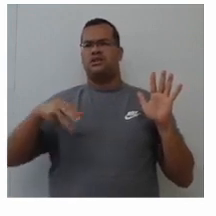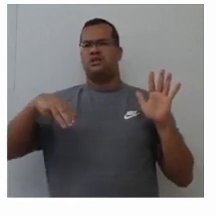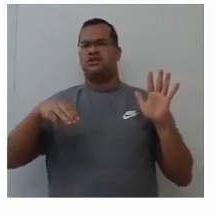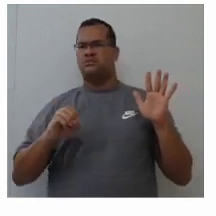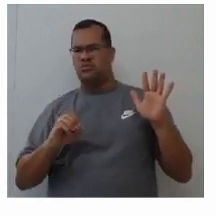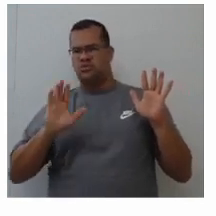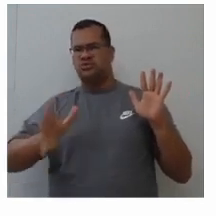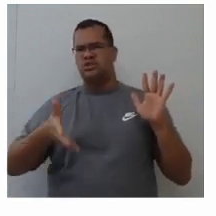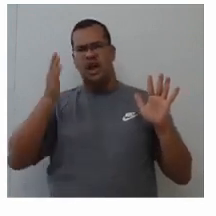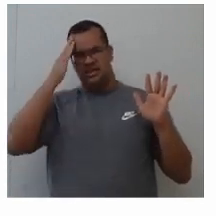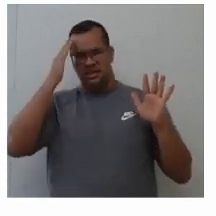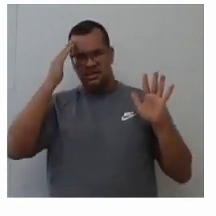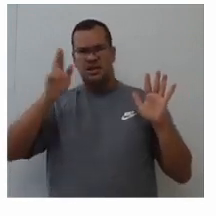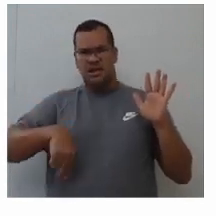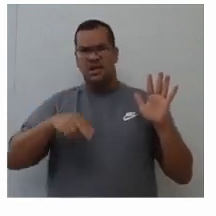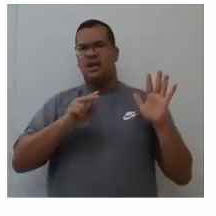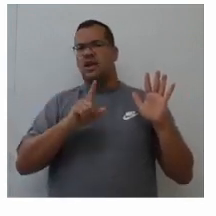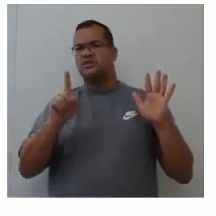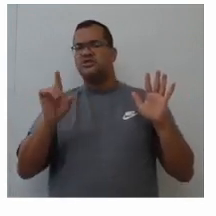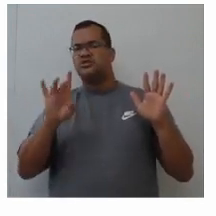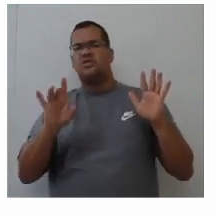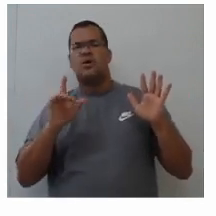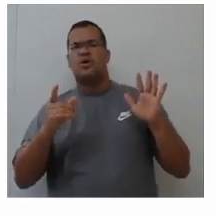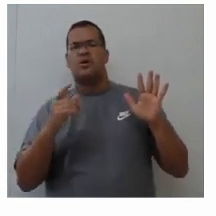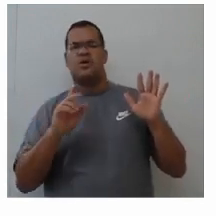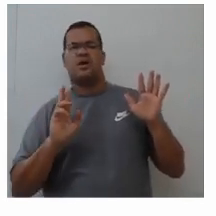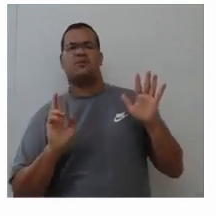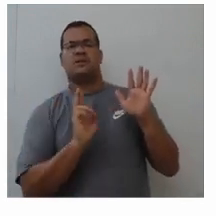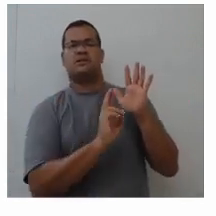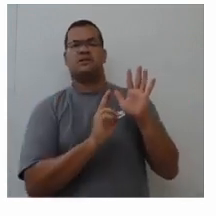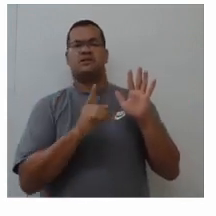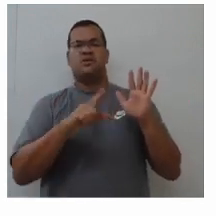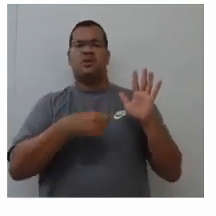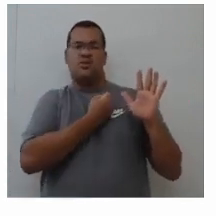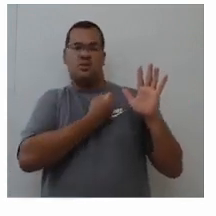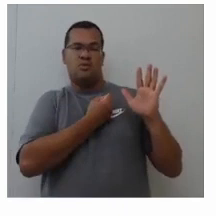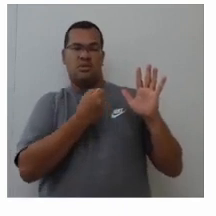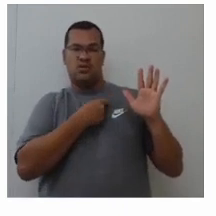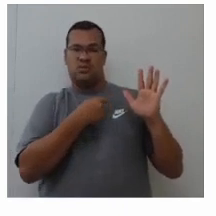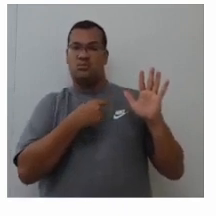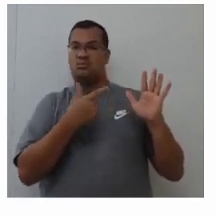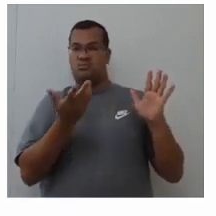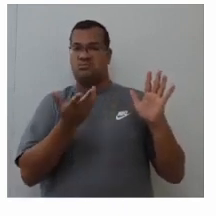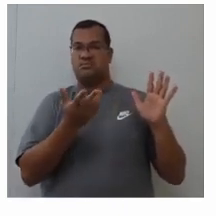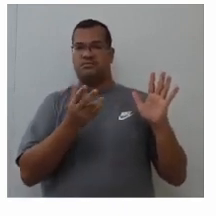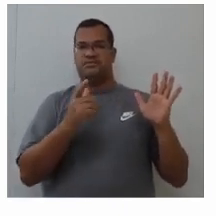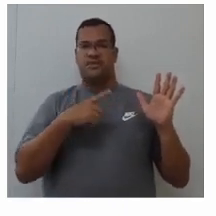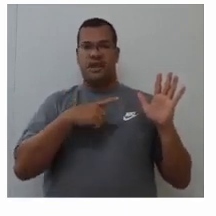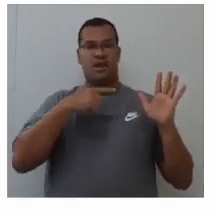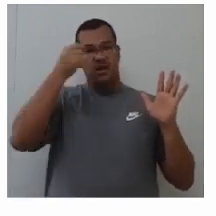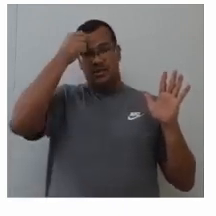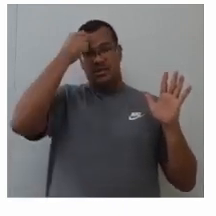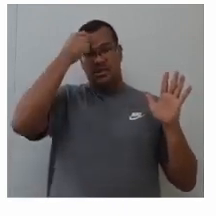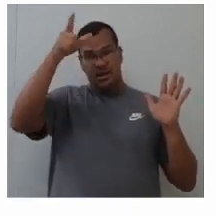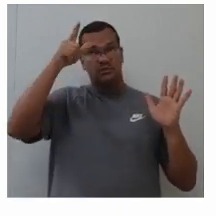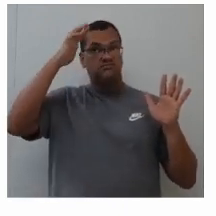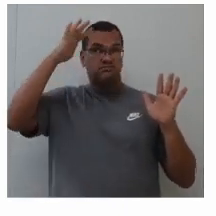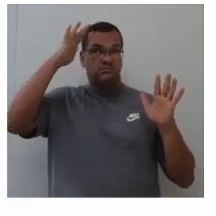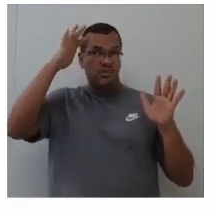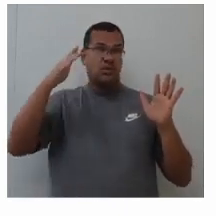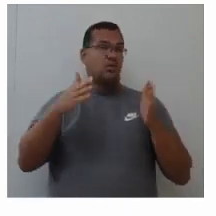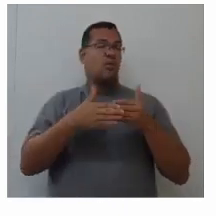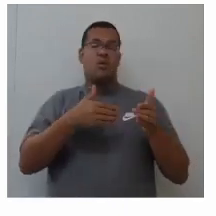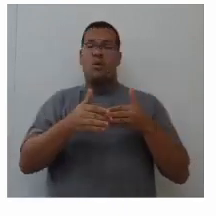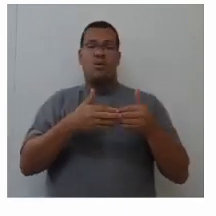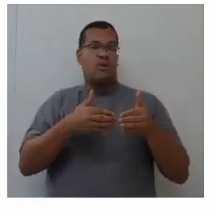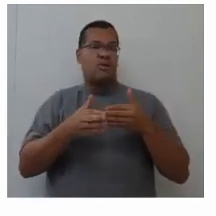já entendi que algarismo é só a representação, enquanto que o número, ele vai dar uma ideia abstrata de qualquer quantidade.